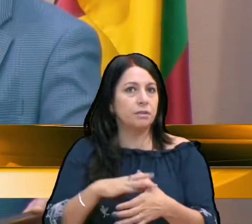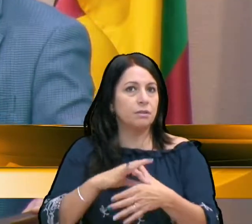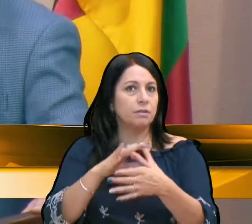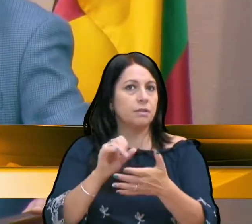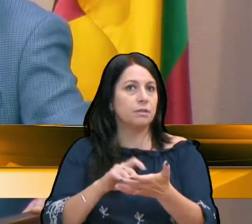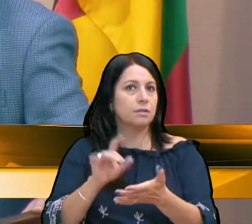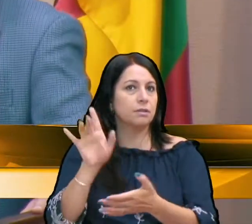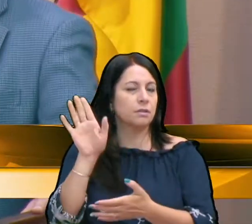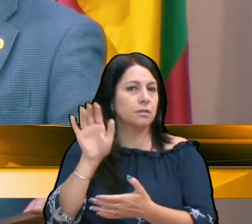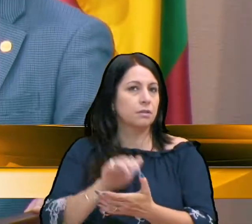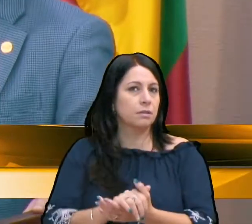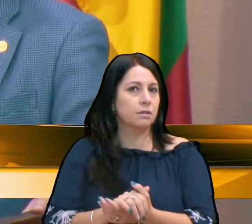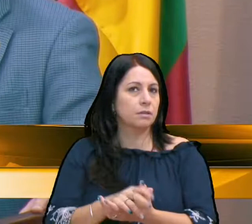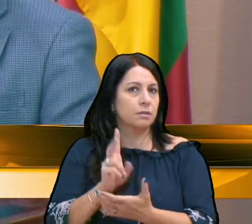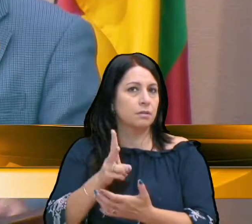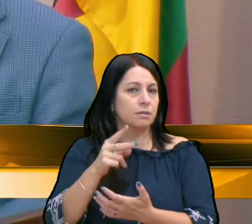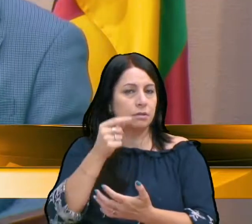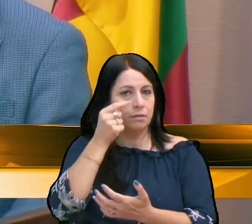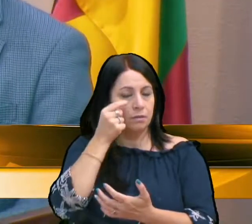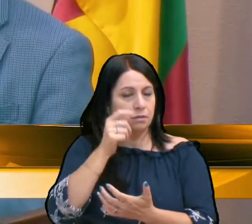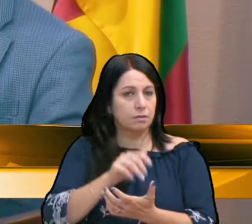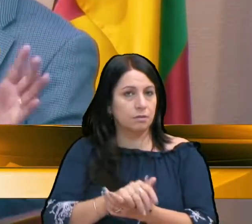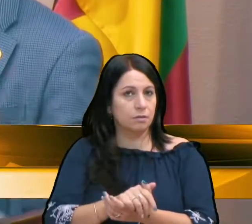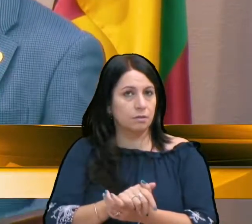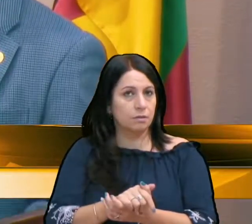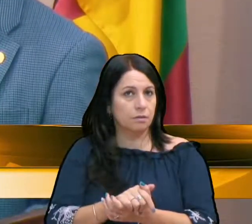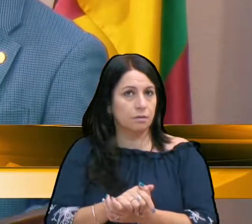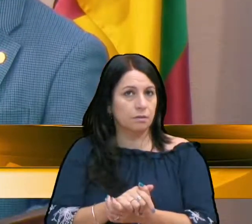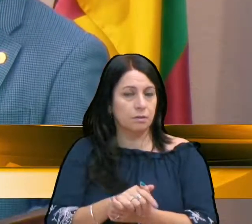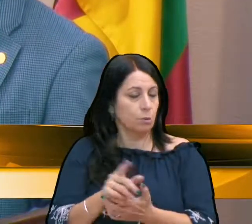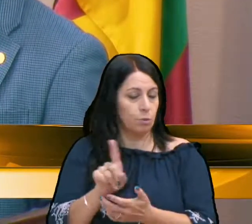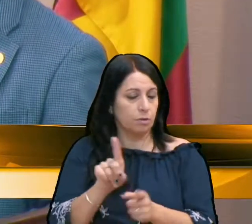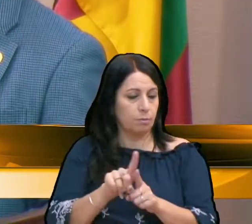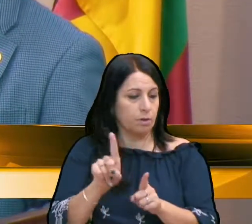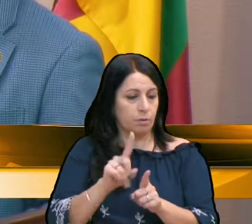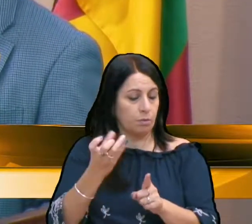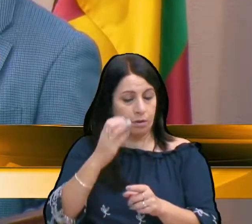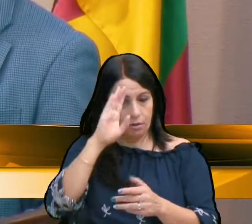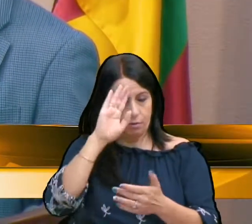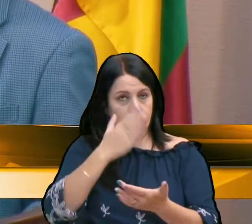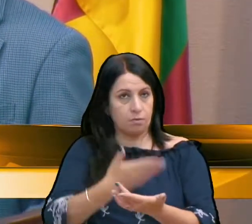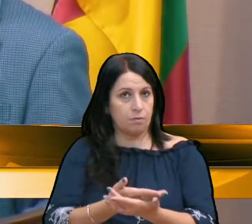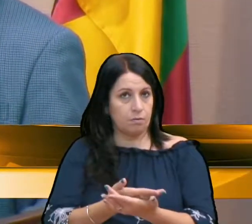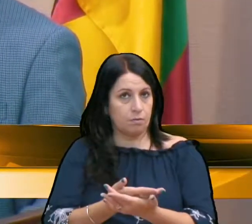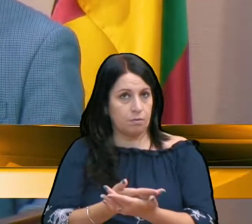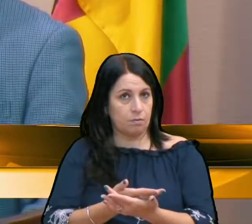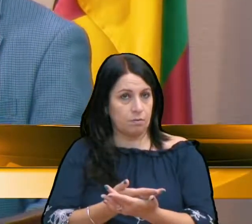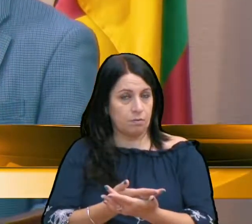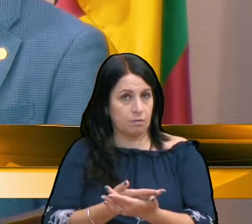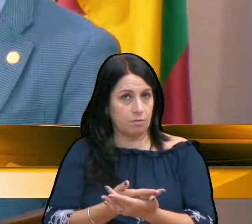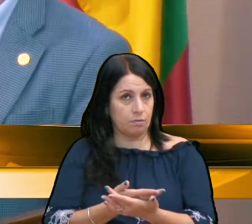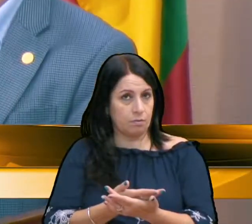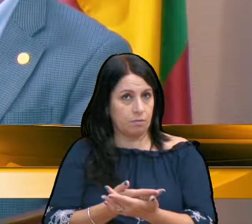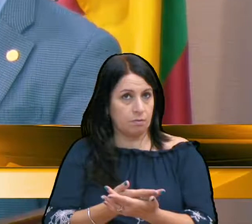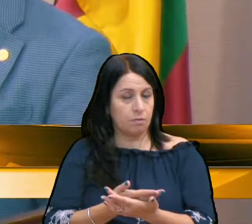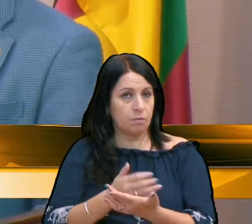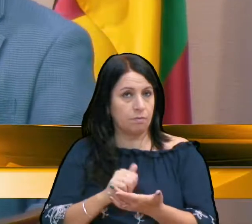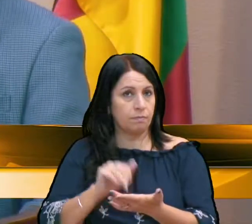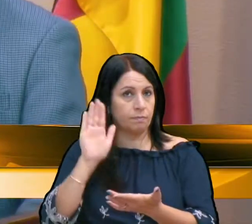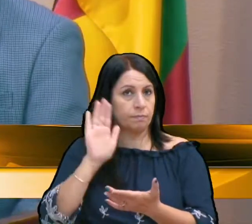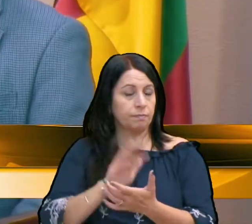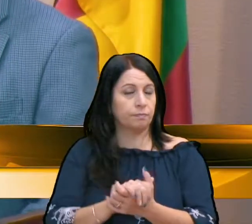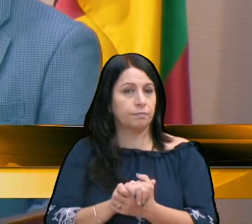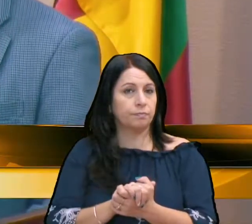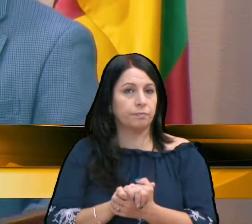líder da bancada do PMDB, segue vereador Paulo Périco. Eu também não quero acreditar, porque isso chegaria ao... Declaração de